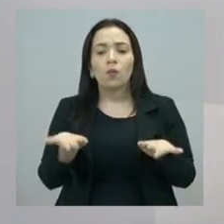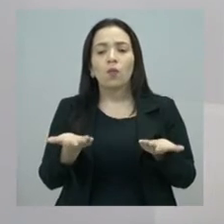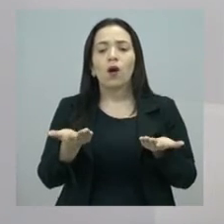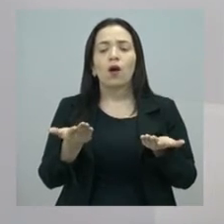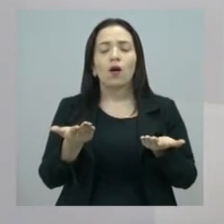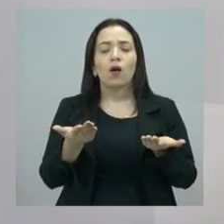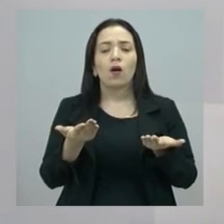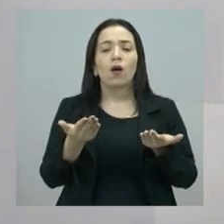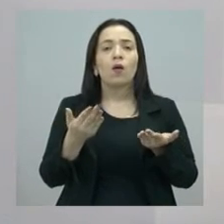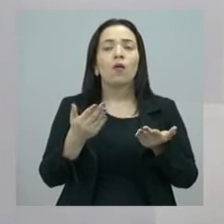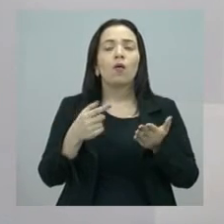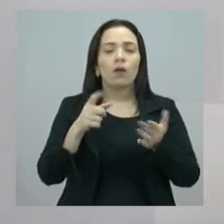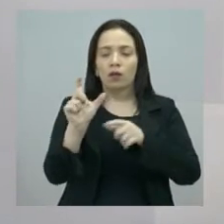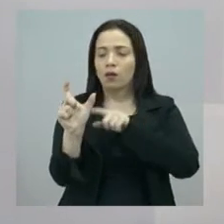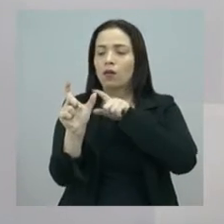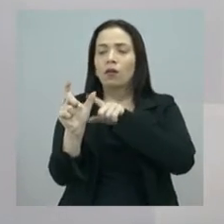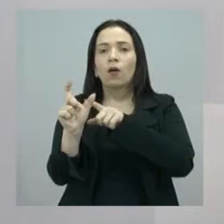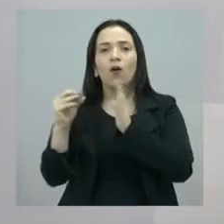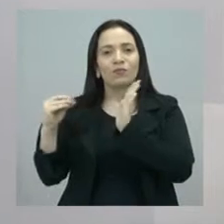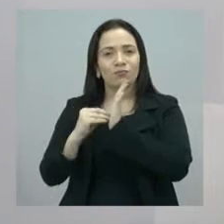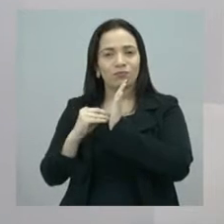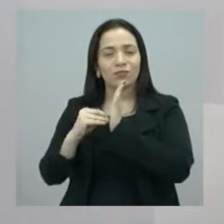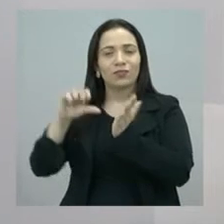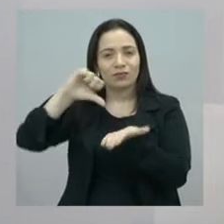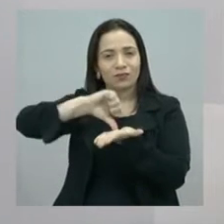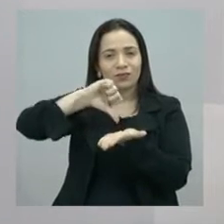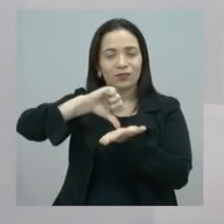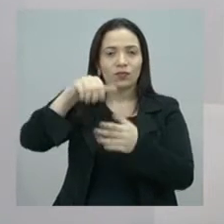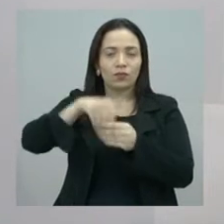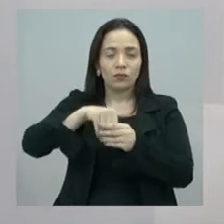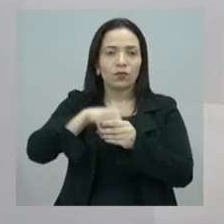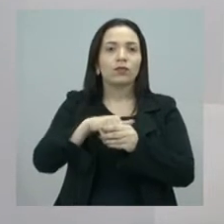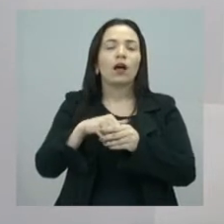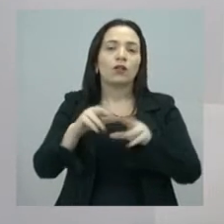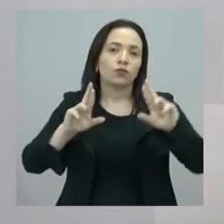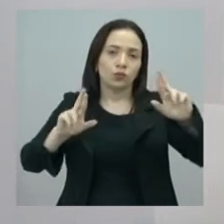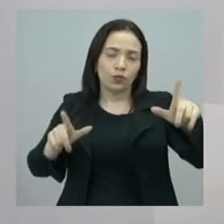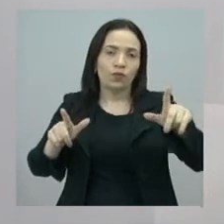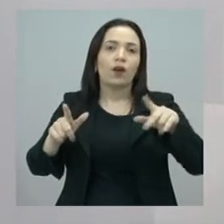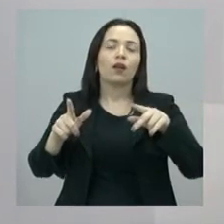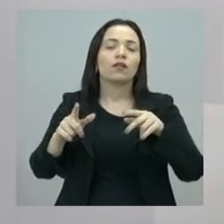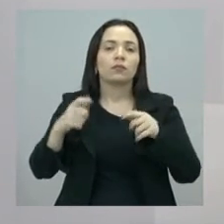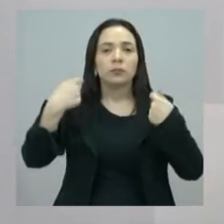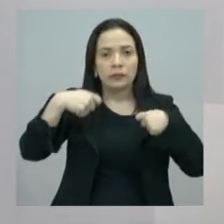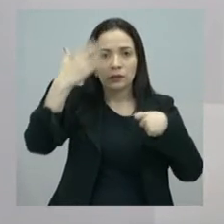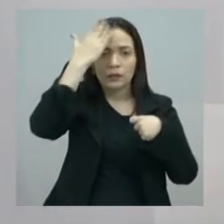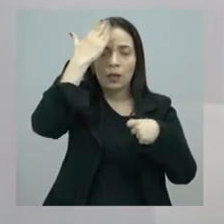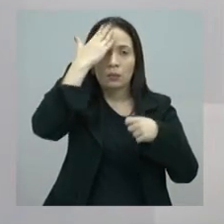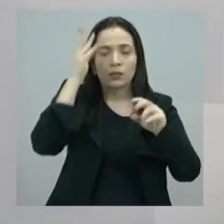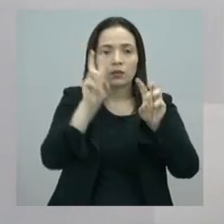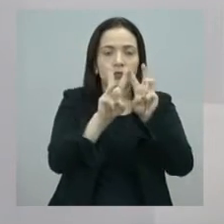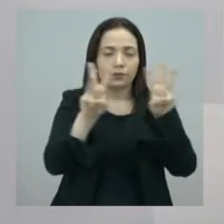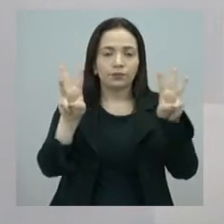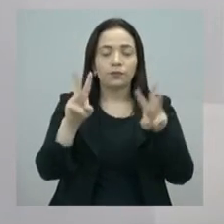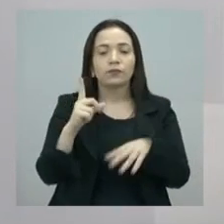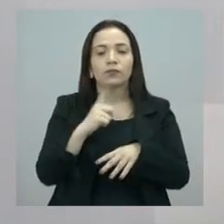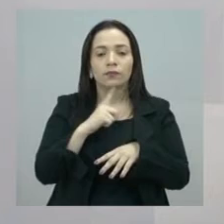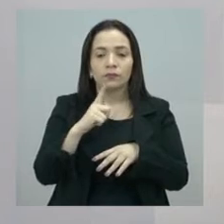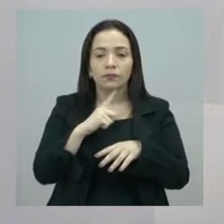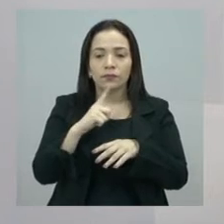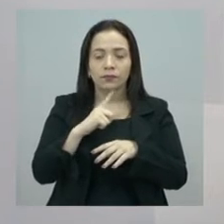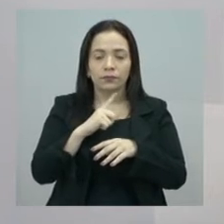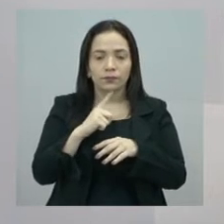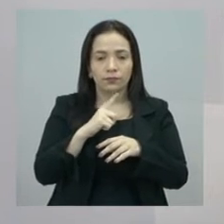sessão que consta do título, que será a sessão Condica, né? Porque nós vamos estar chamando as sessões que irão captar